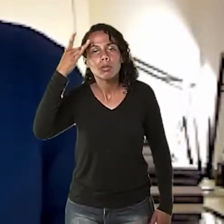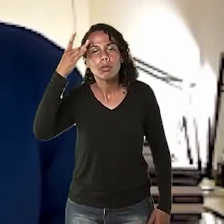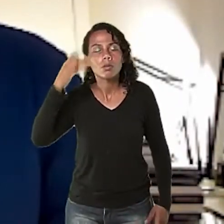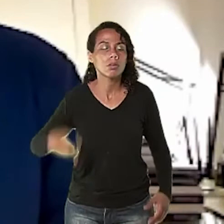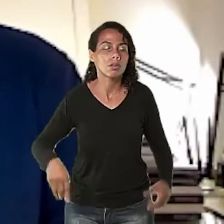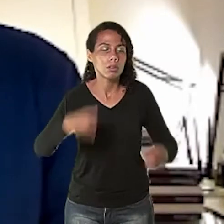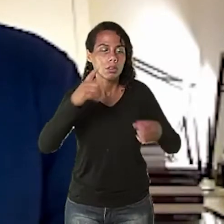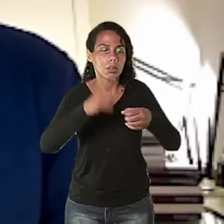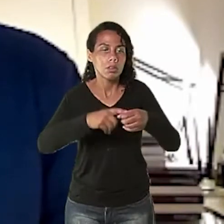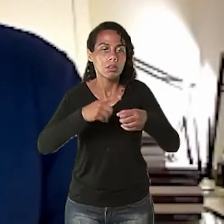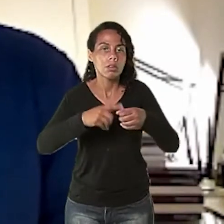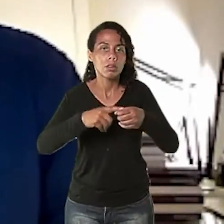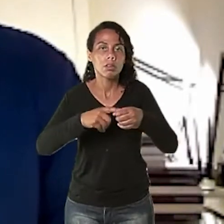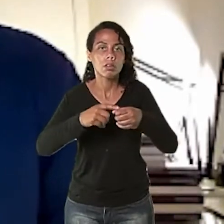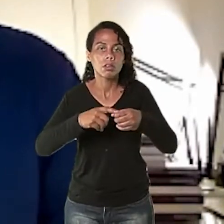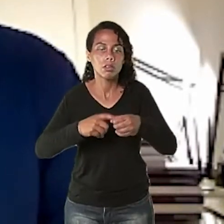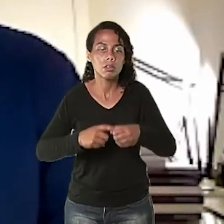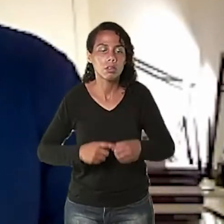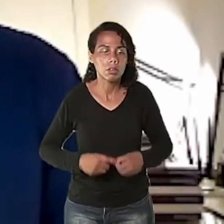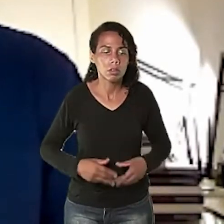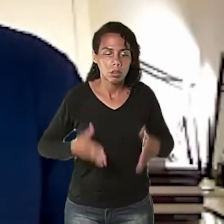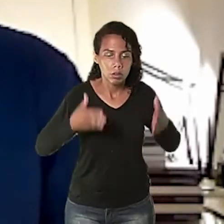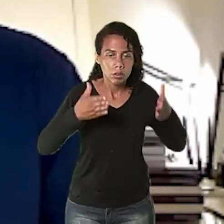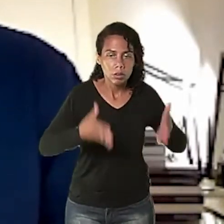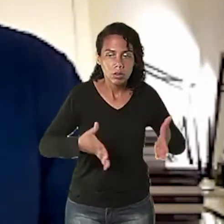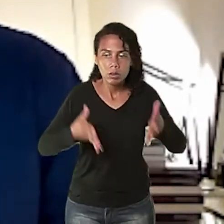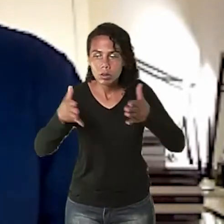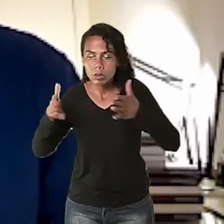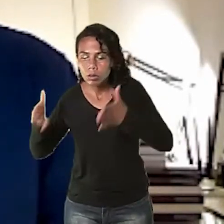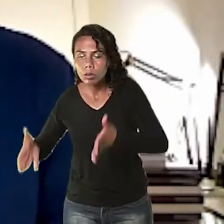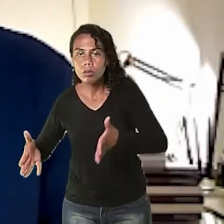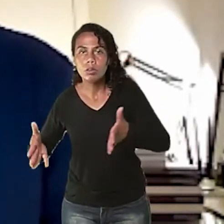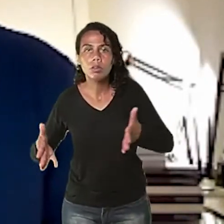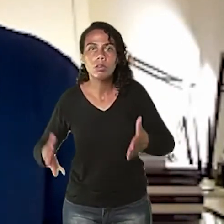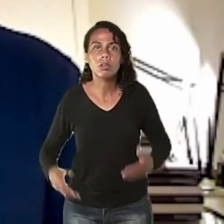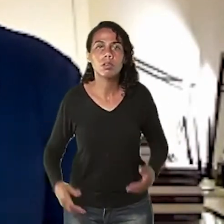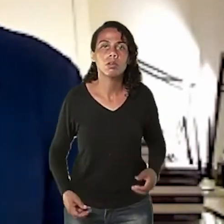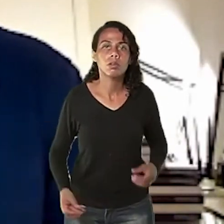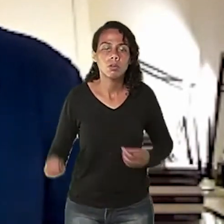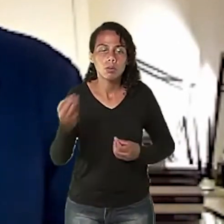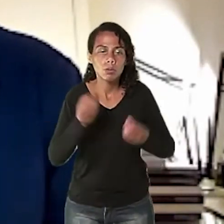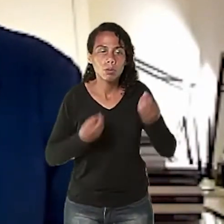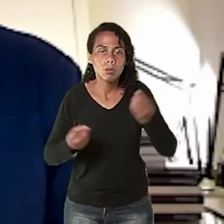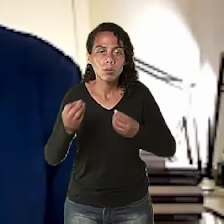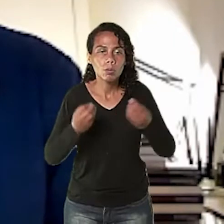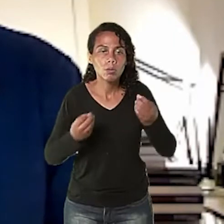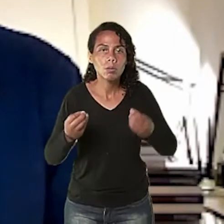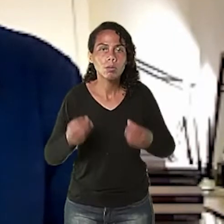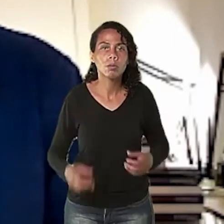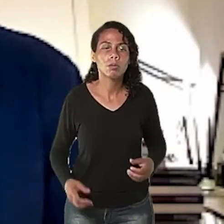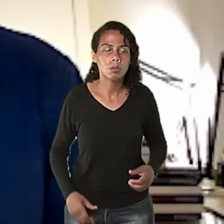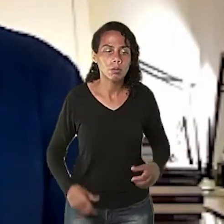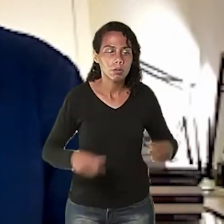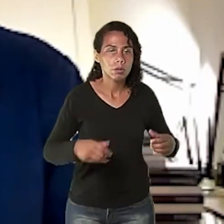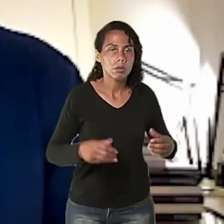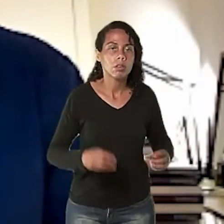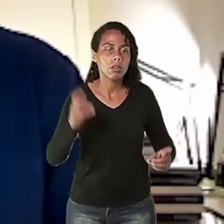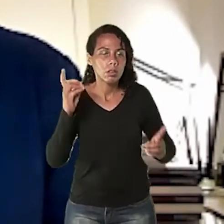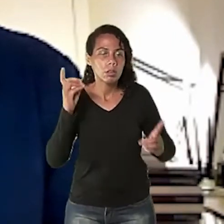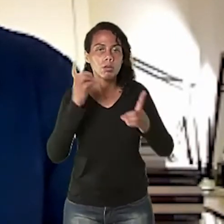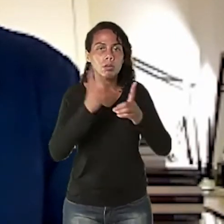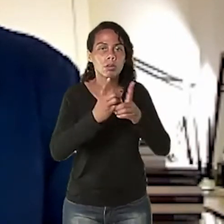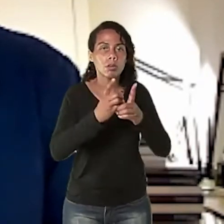uma pesquisa grande sobre isso, né? Tem alguns jeitos de você se perder na internet, sempre